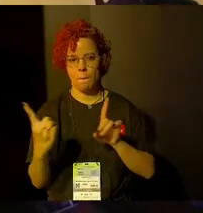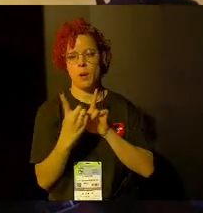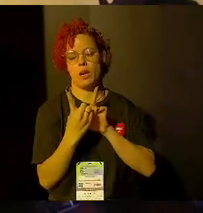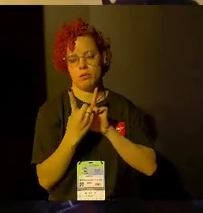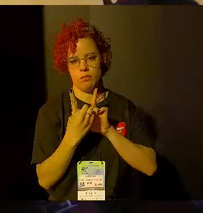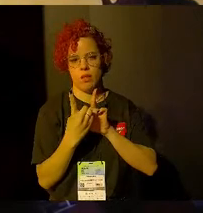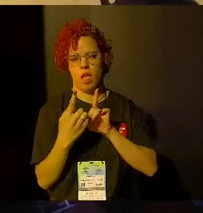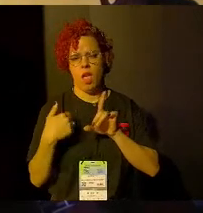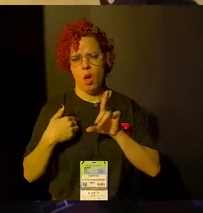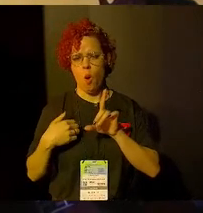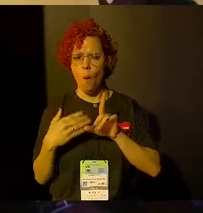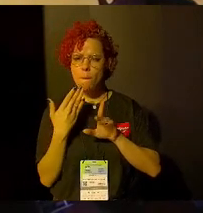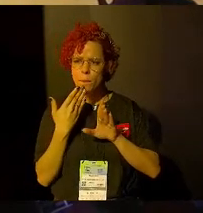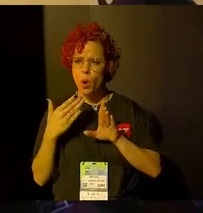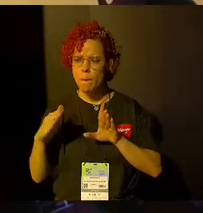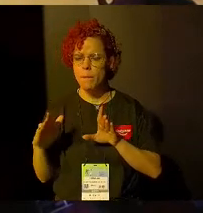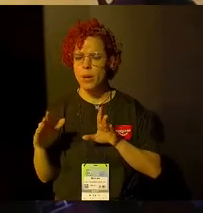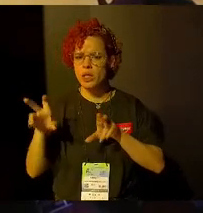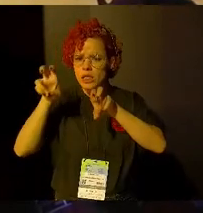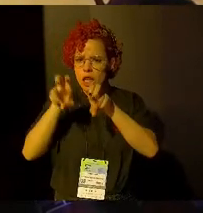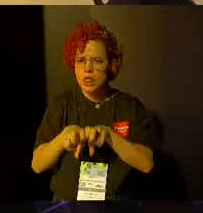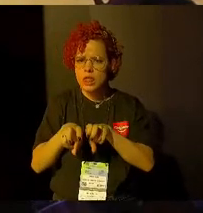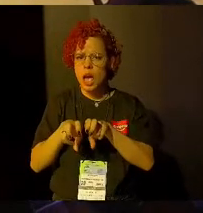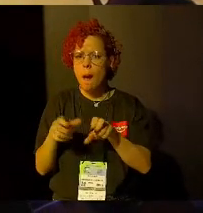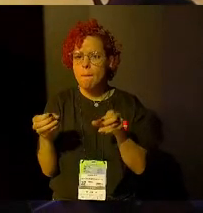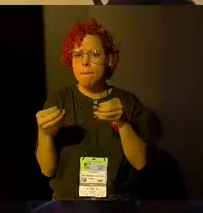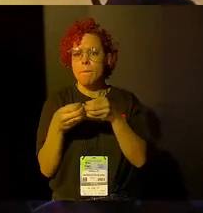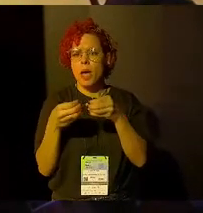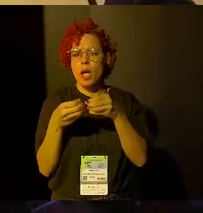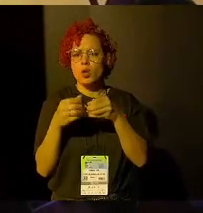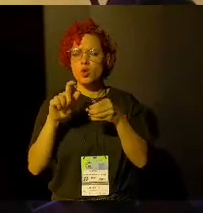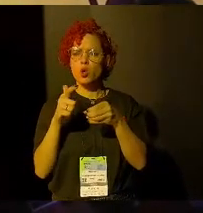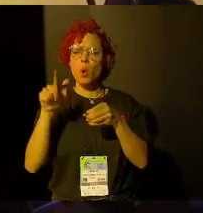Eu prometo me sentar ao lado de uma preta no ônibus